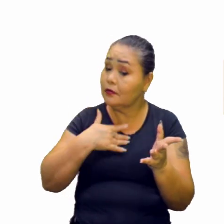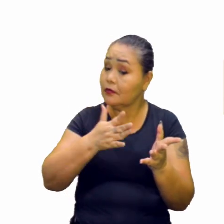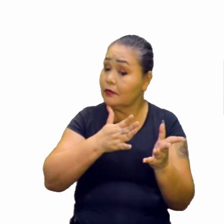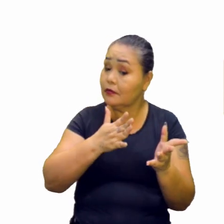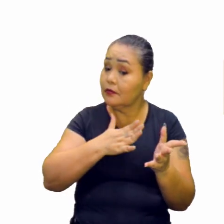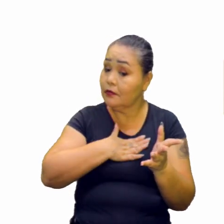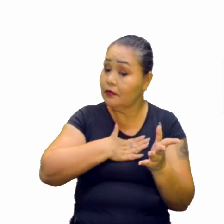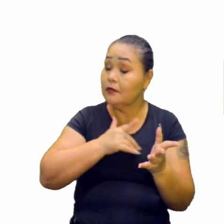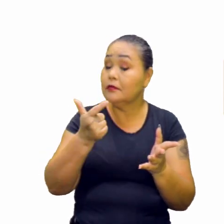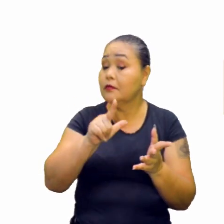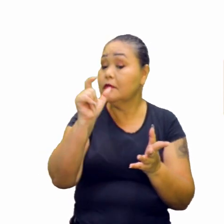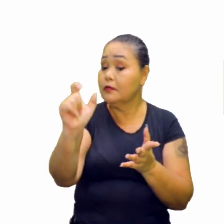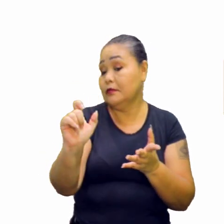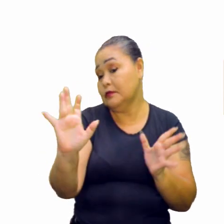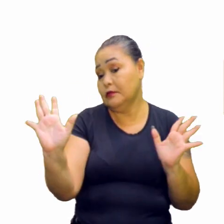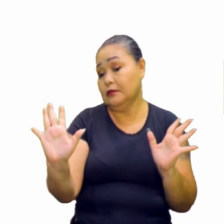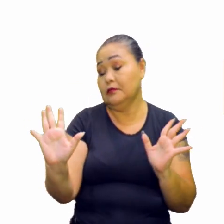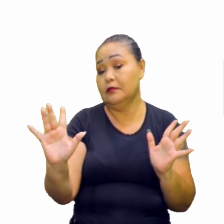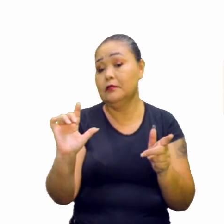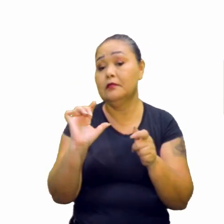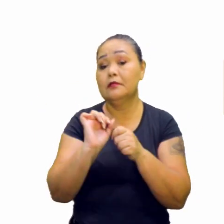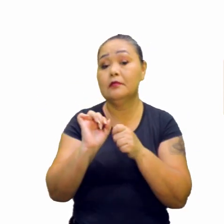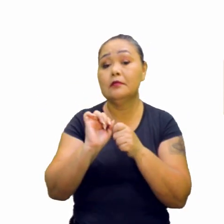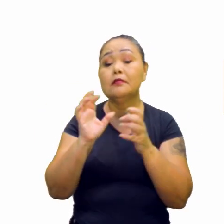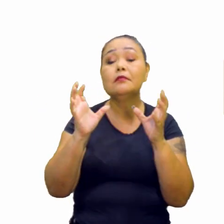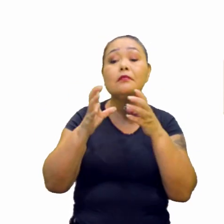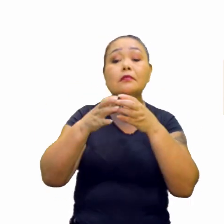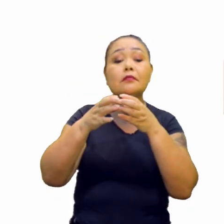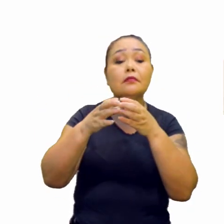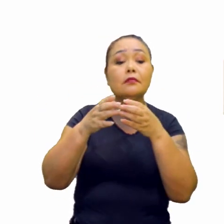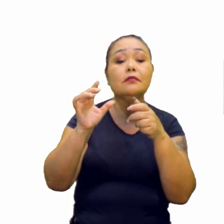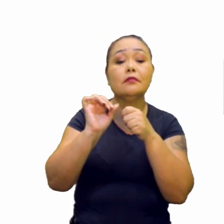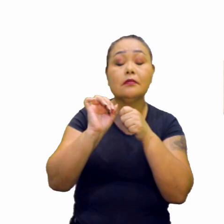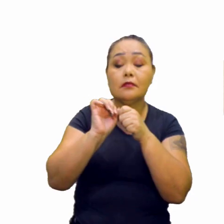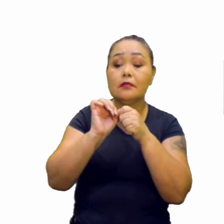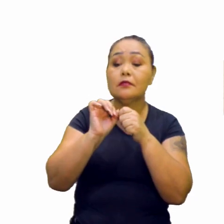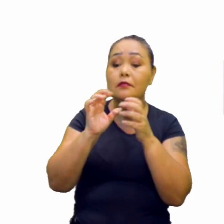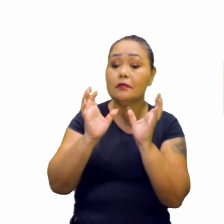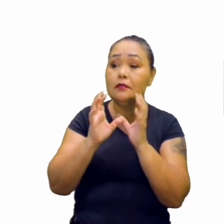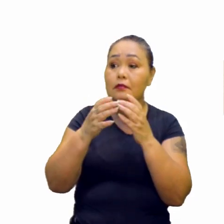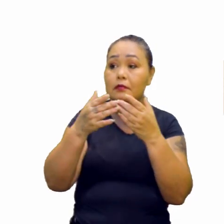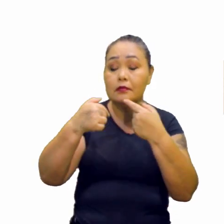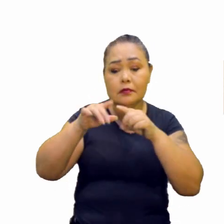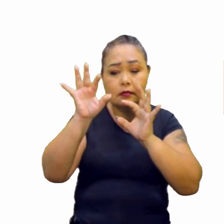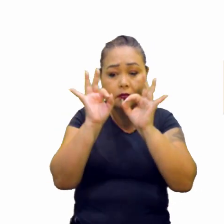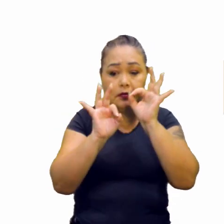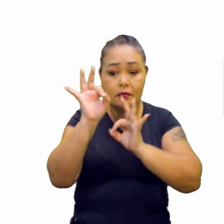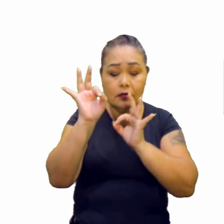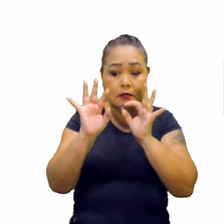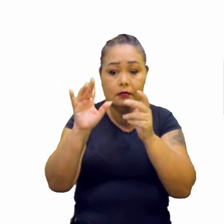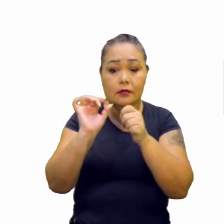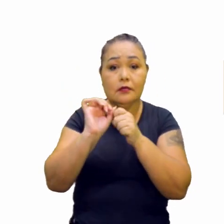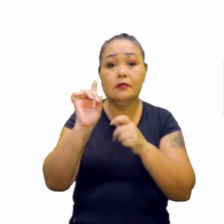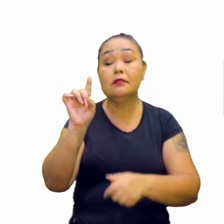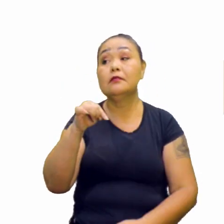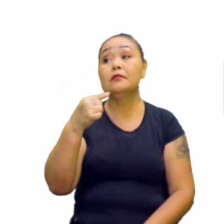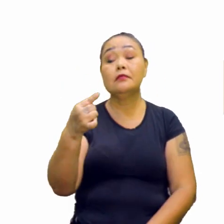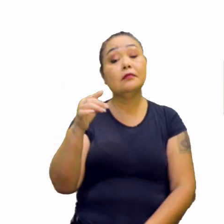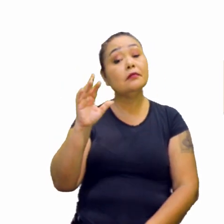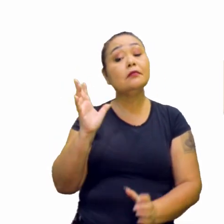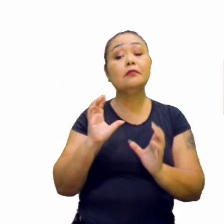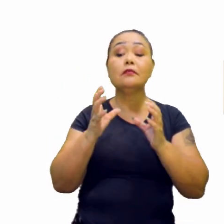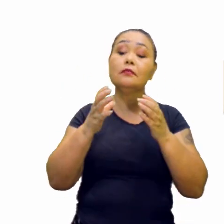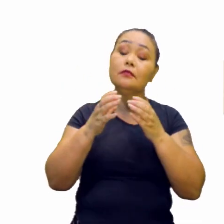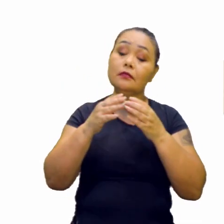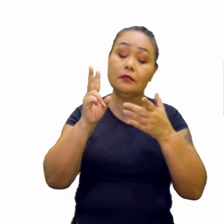operações que são tratos culturais que estão alinhados. E esses tratos culturais,